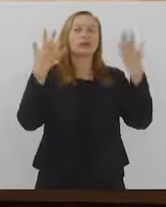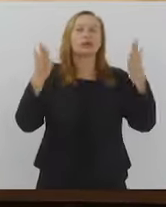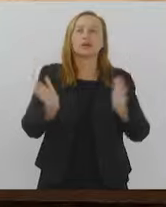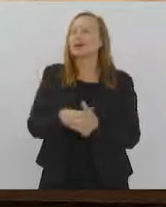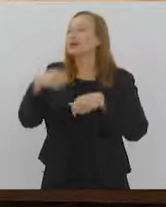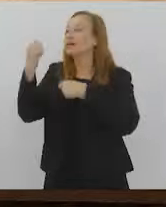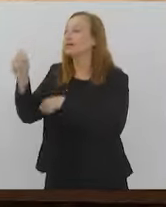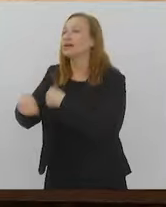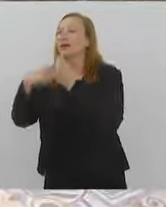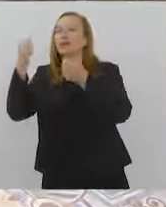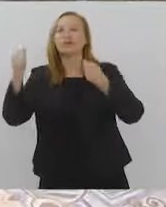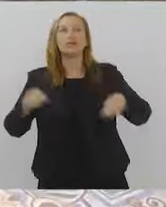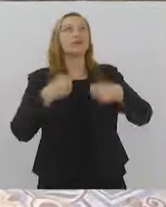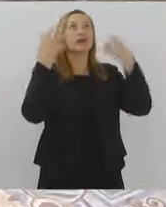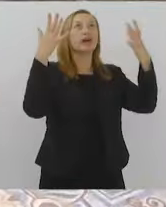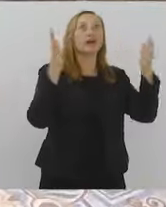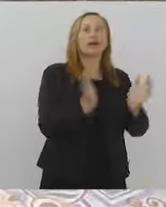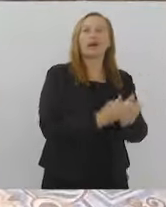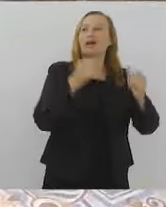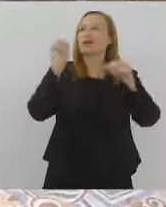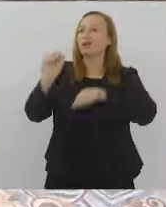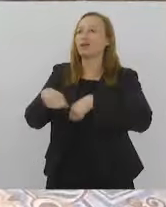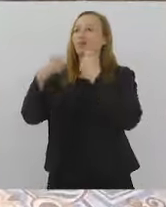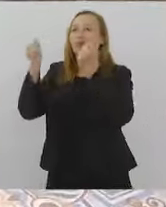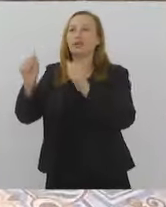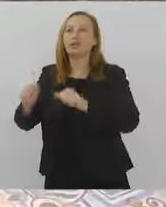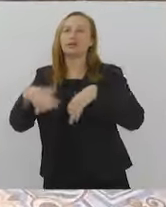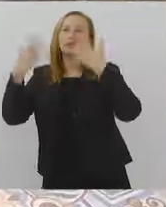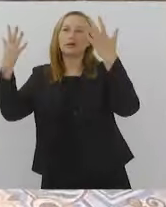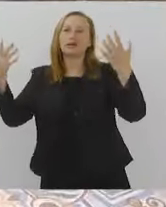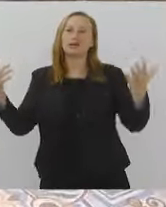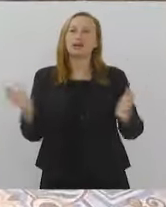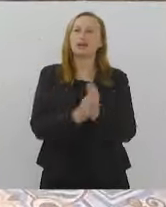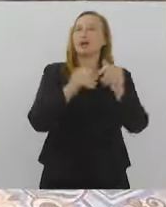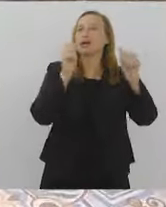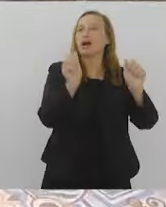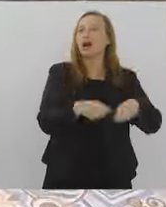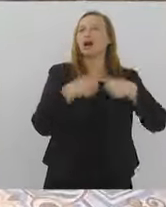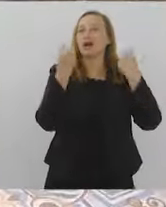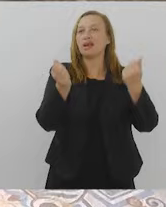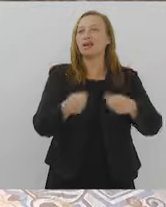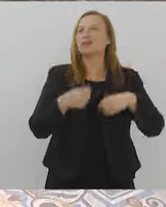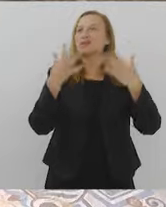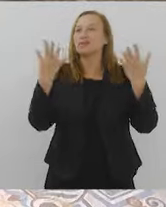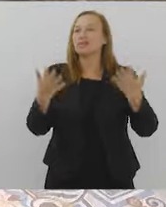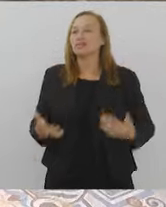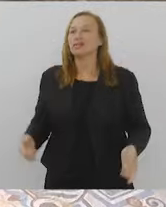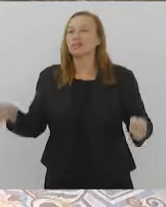Thank you.